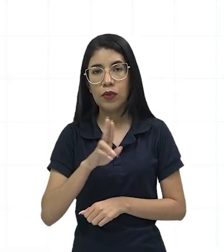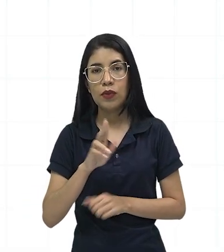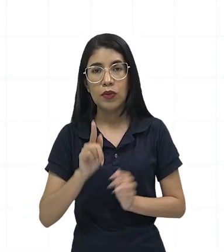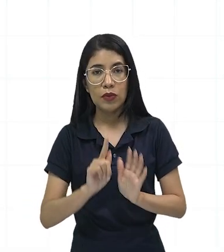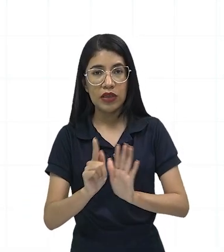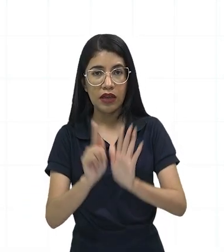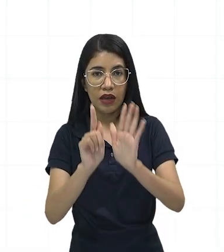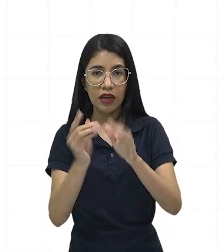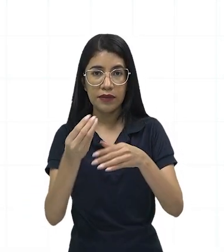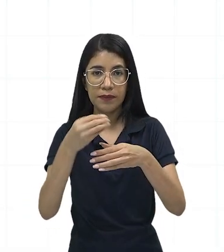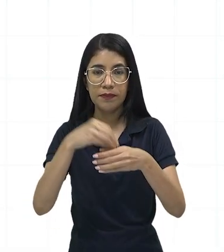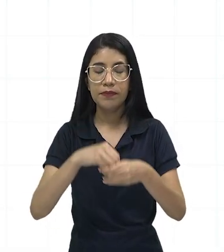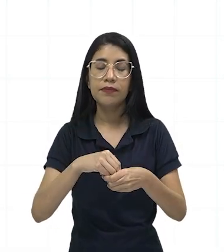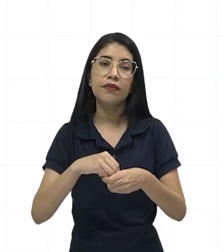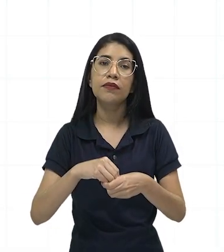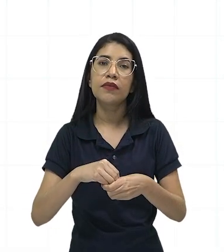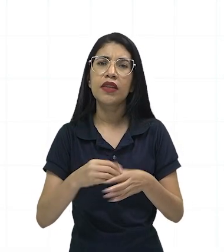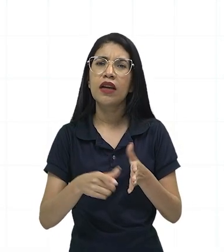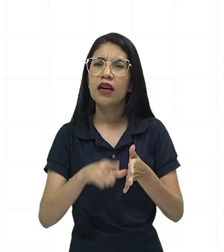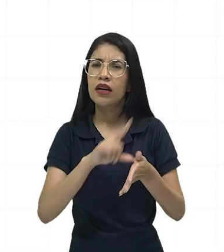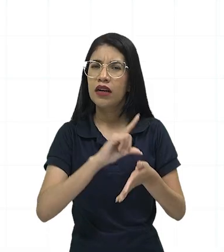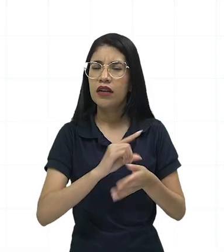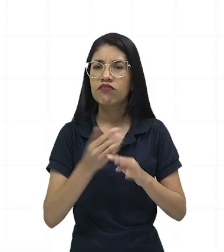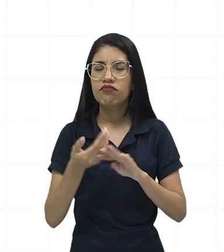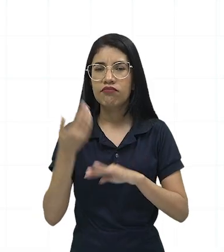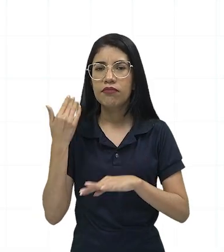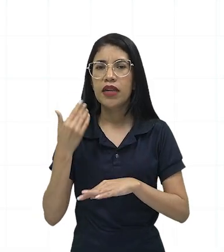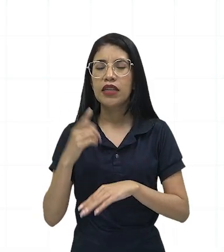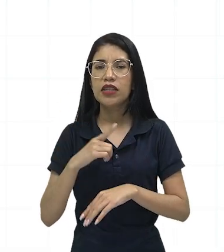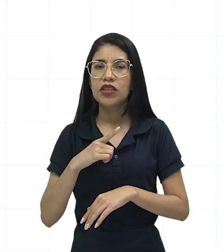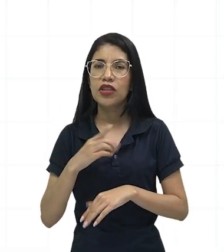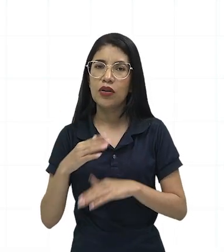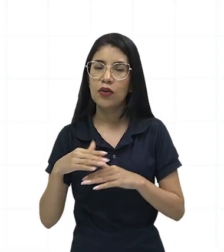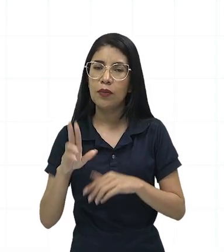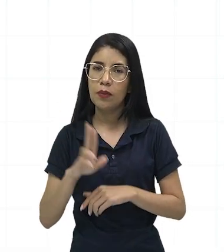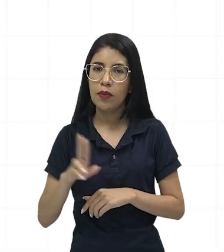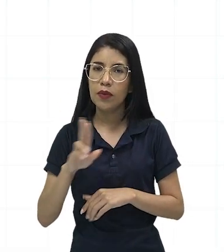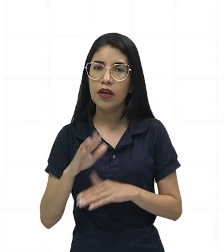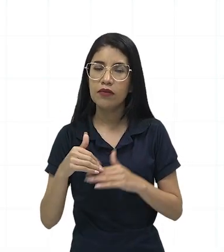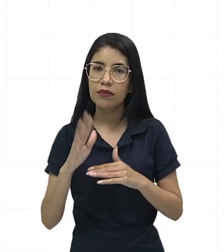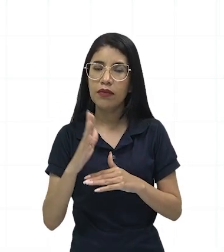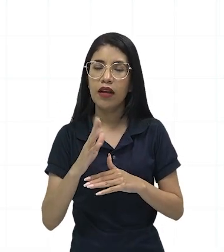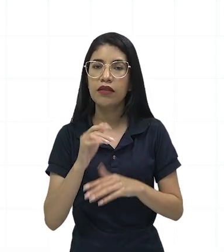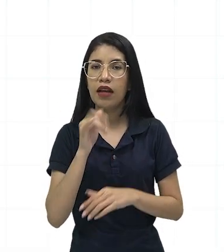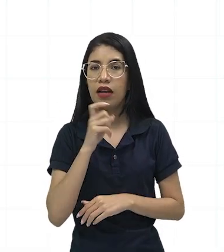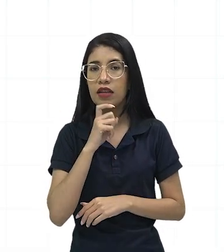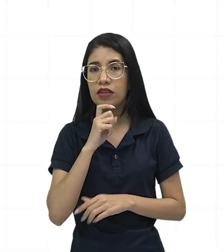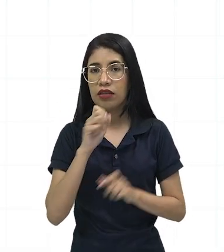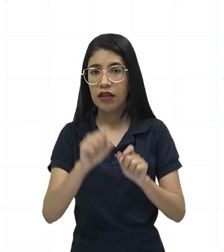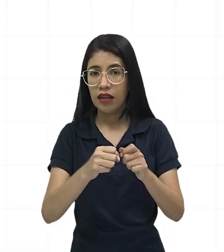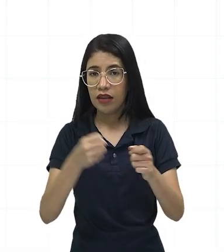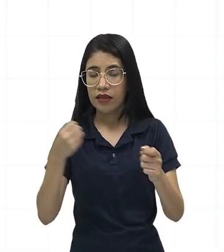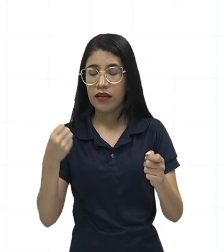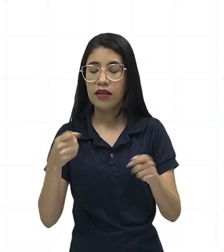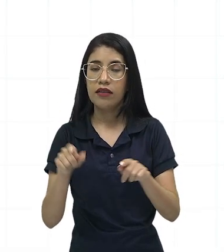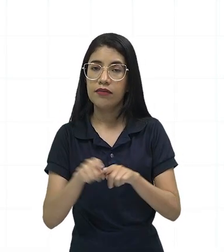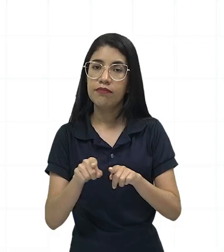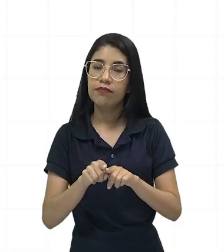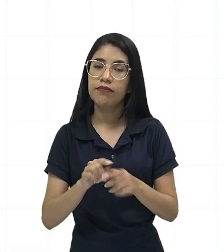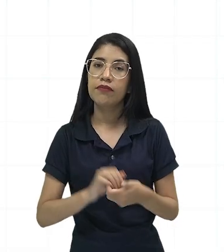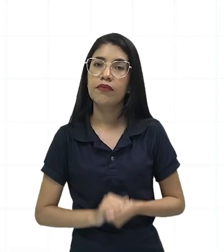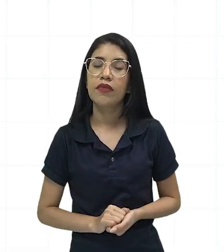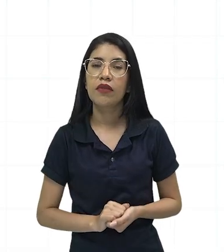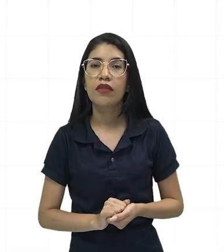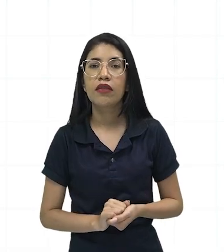gás, né, o que era bastante utilizado, o que é bastante utilizado nas geladeiras, né? Então, o exemplo aí são